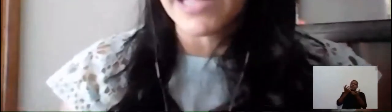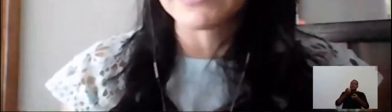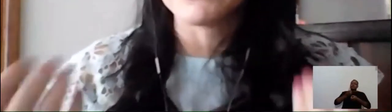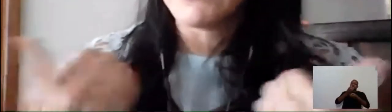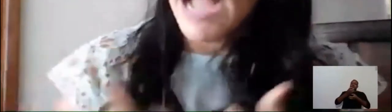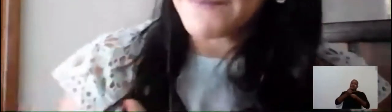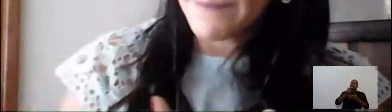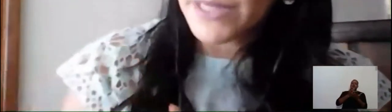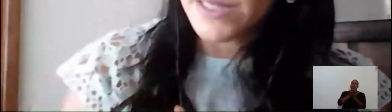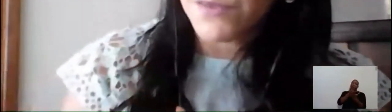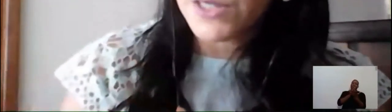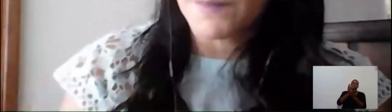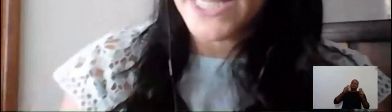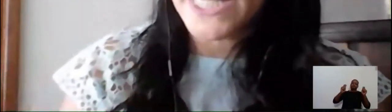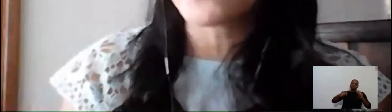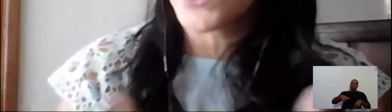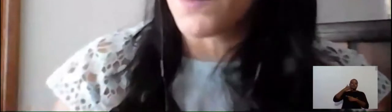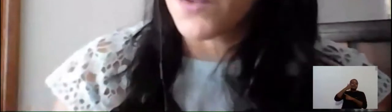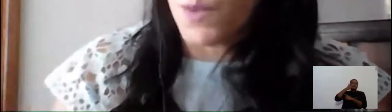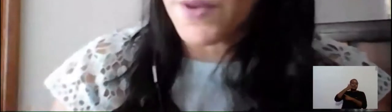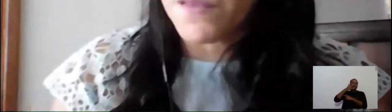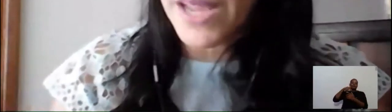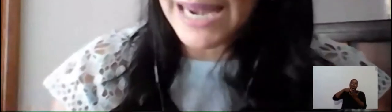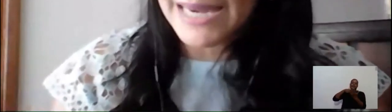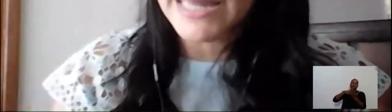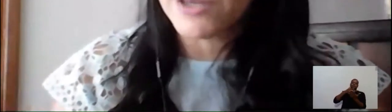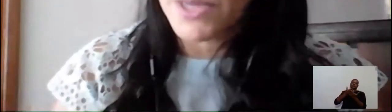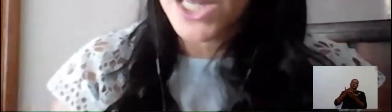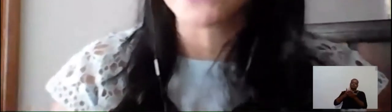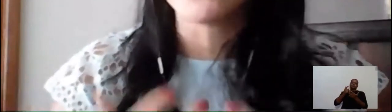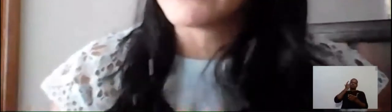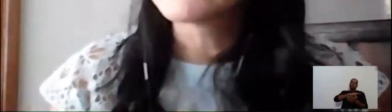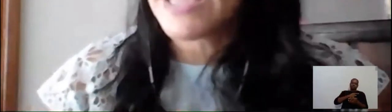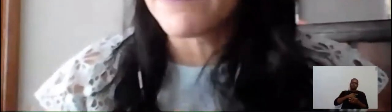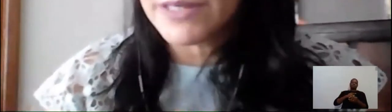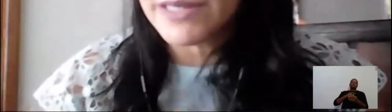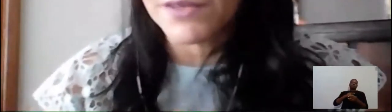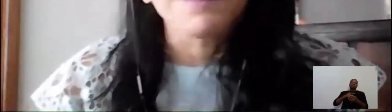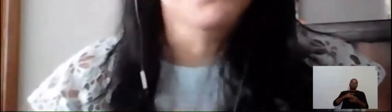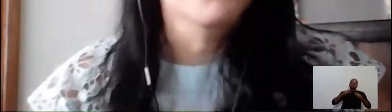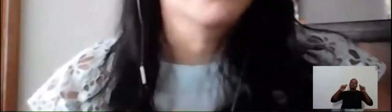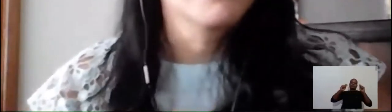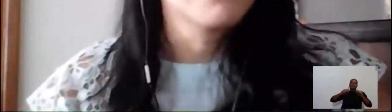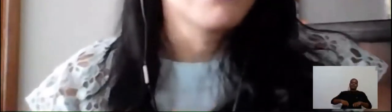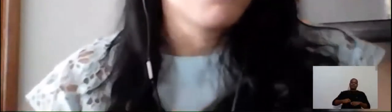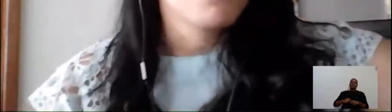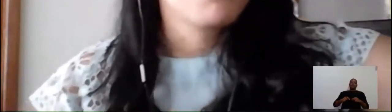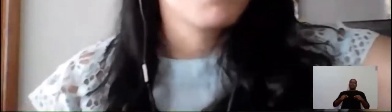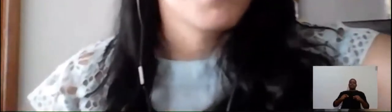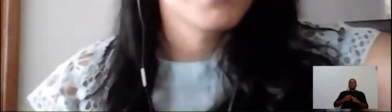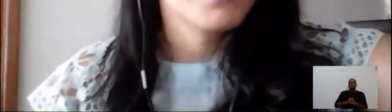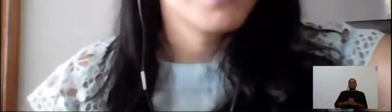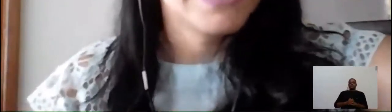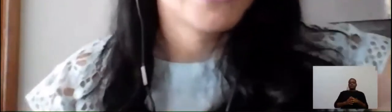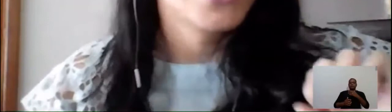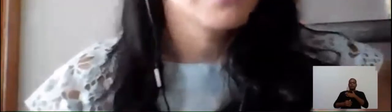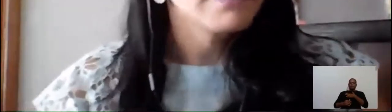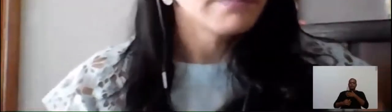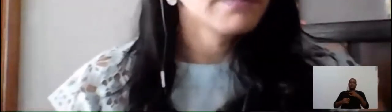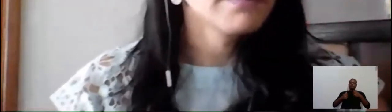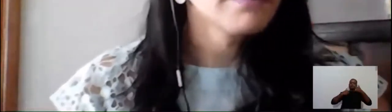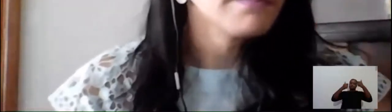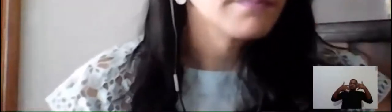ela acontece. A minha pesquisa foi sobre isso e eu comprovei, Lela, no mestrado, que é possível. Vamos para o próximo